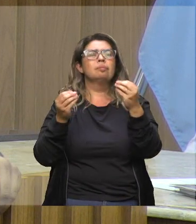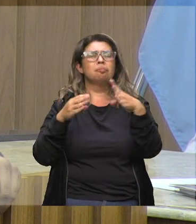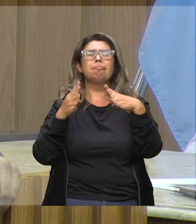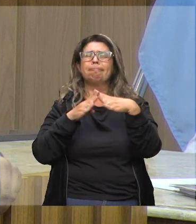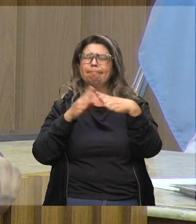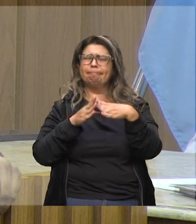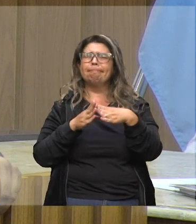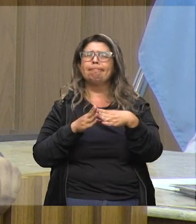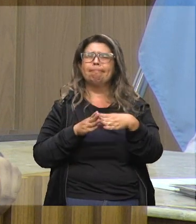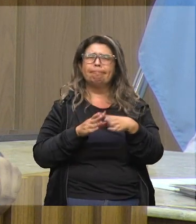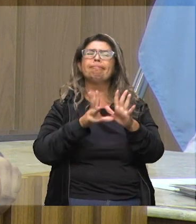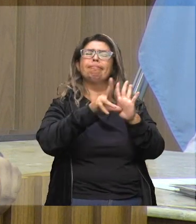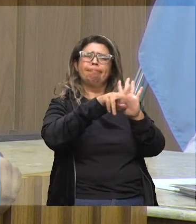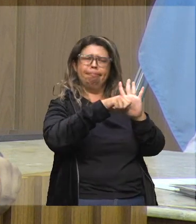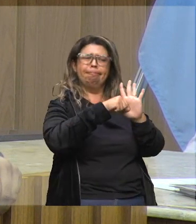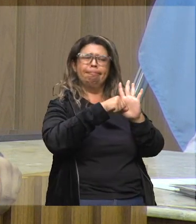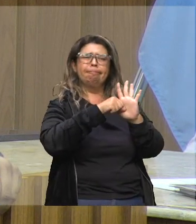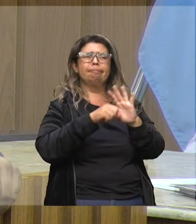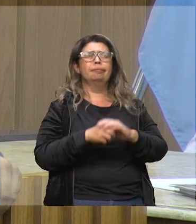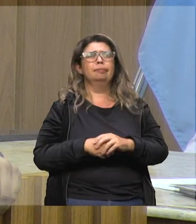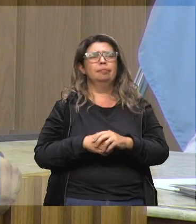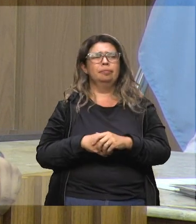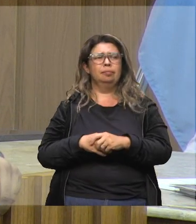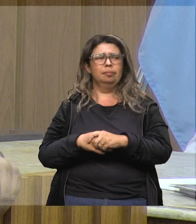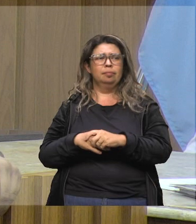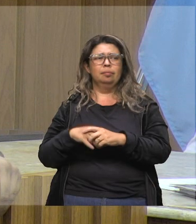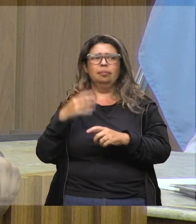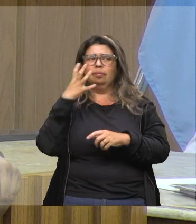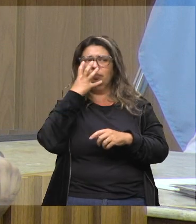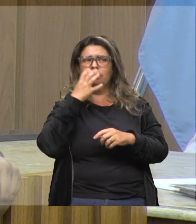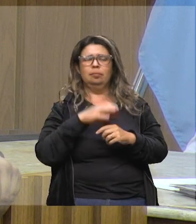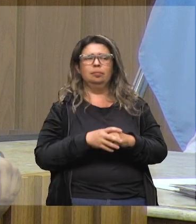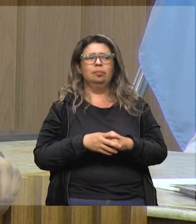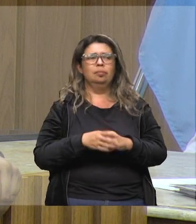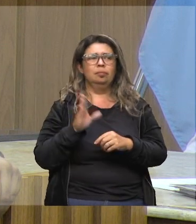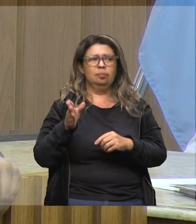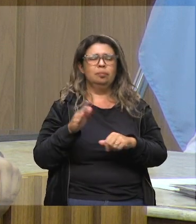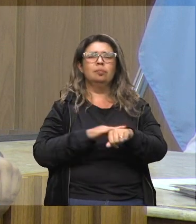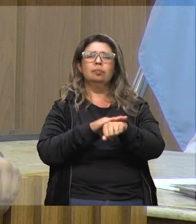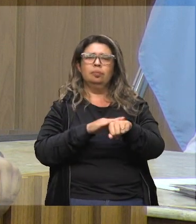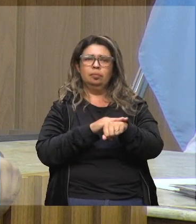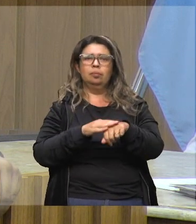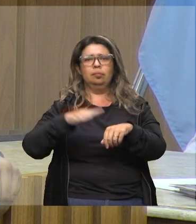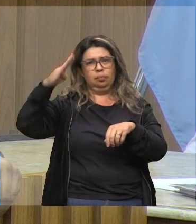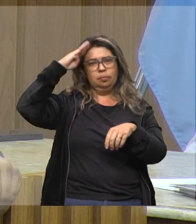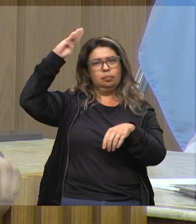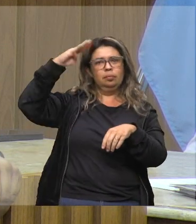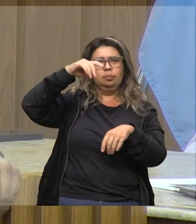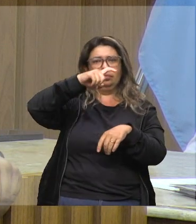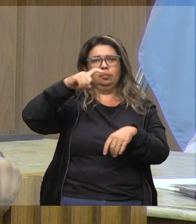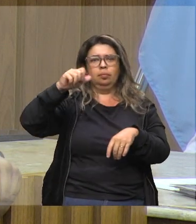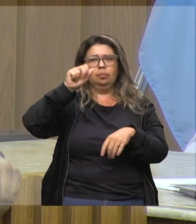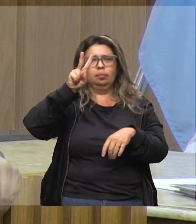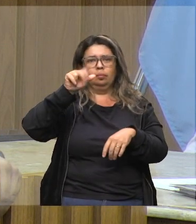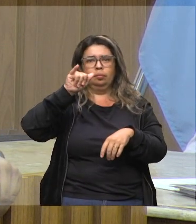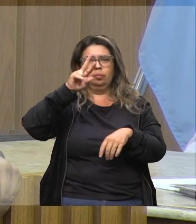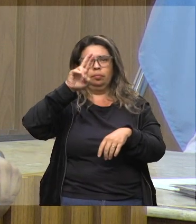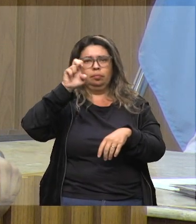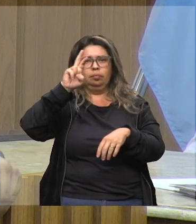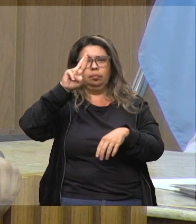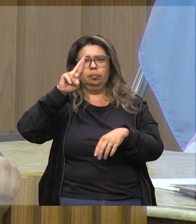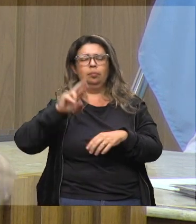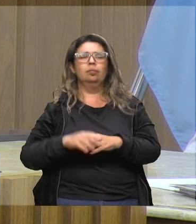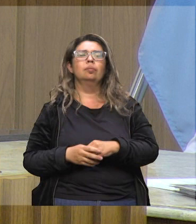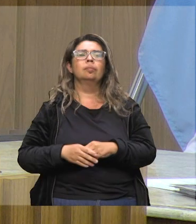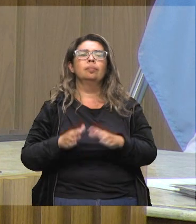lá. Inclusive, o vereador Alexandre já teve um contato com o capitão Xavier, em breve faremos aí uma reunião para